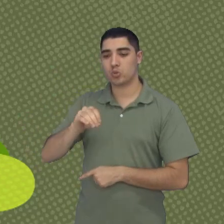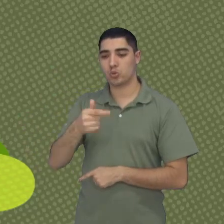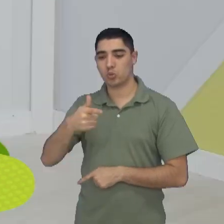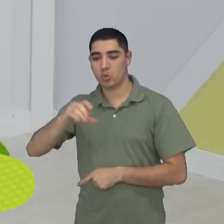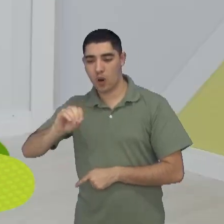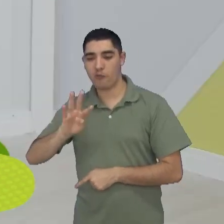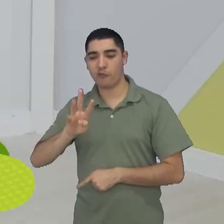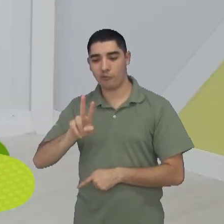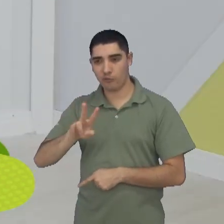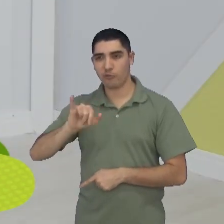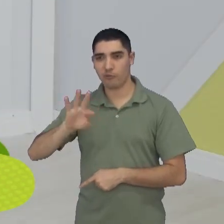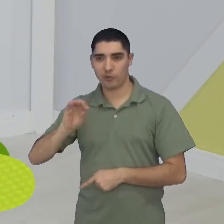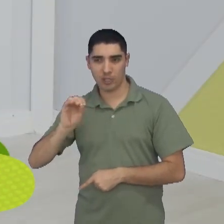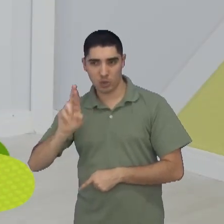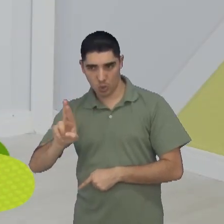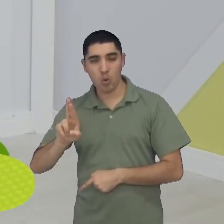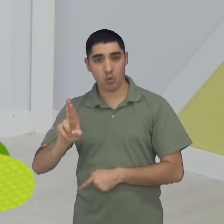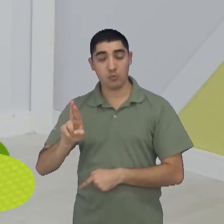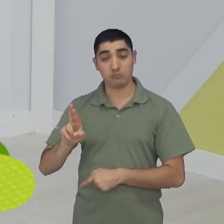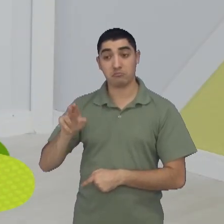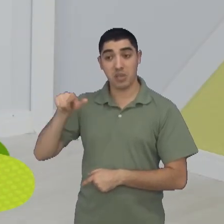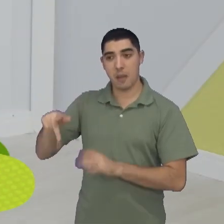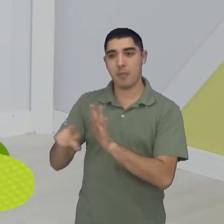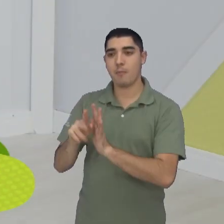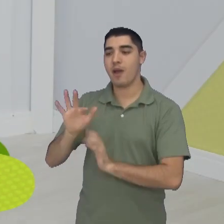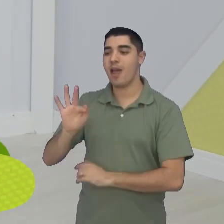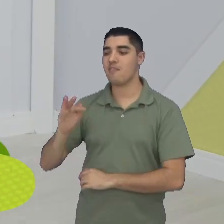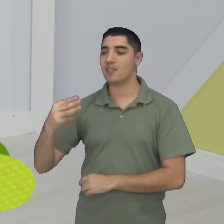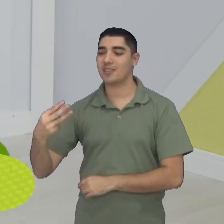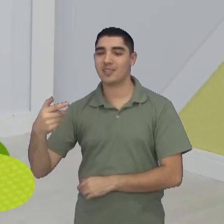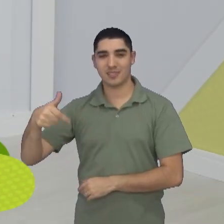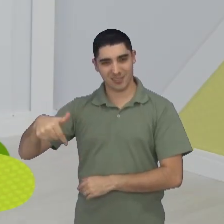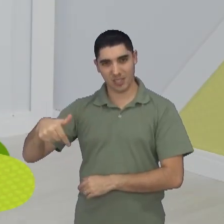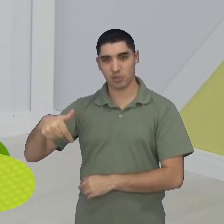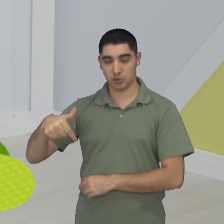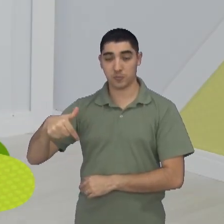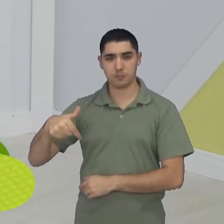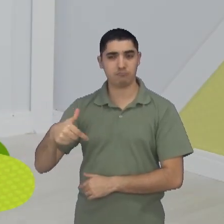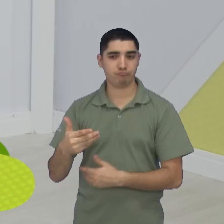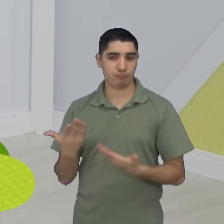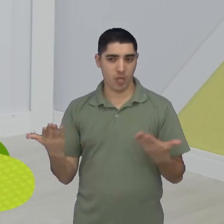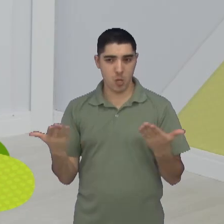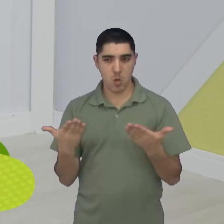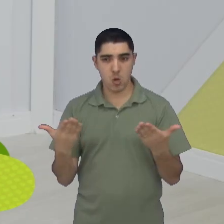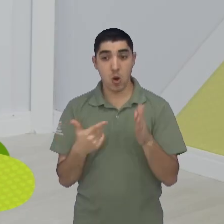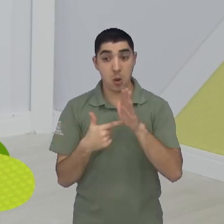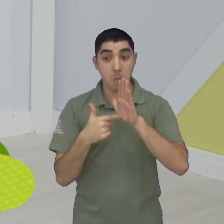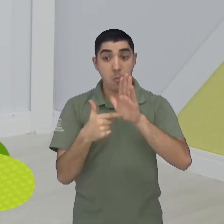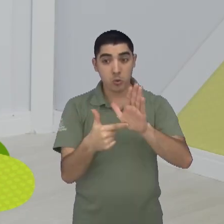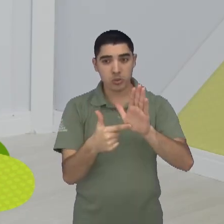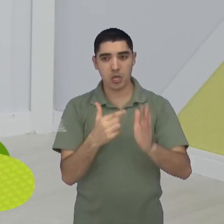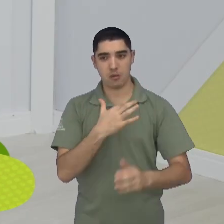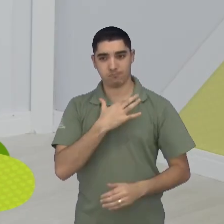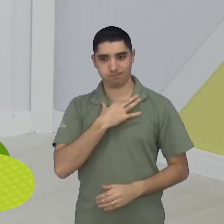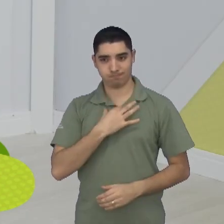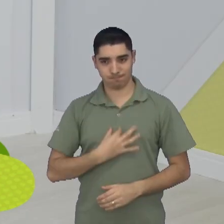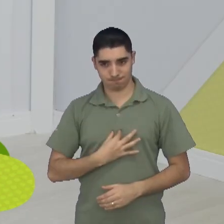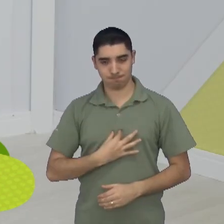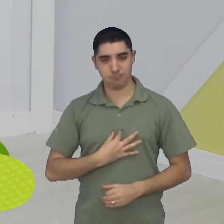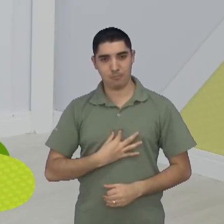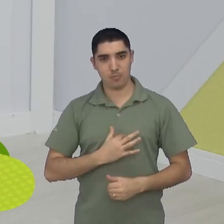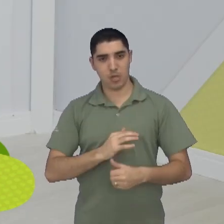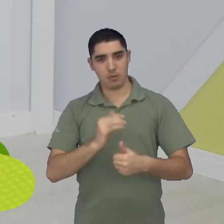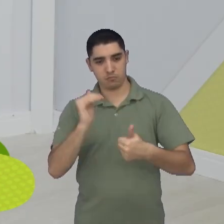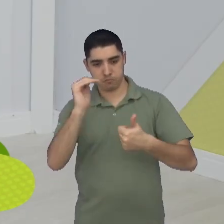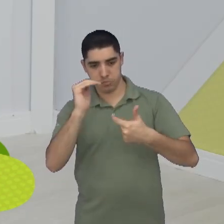de disco na classe F37. A gente vai mostrar o quadro de medalhas aqui, ó, o pessoal,